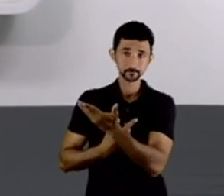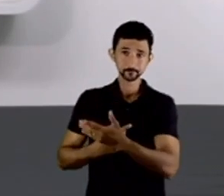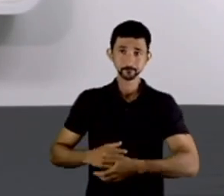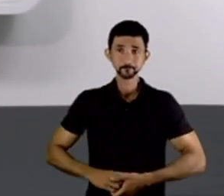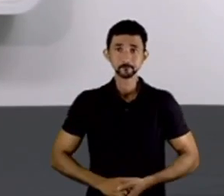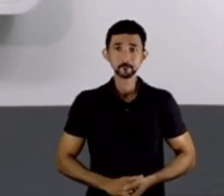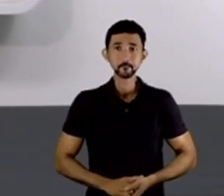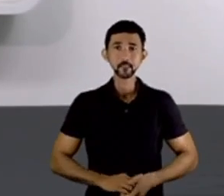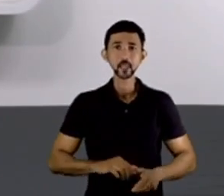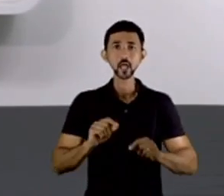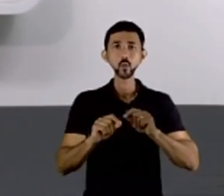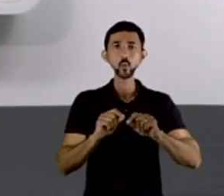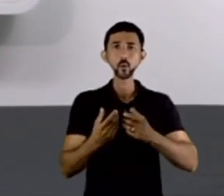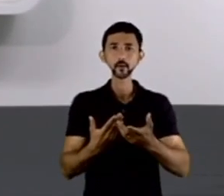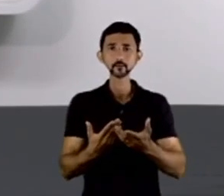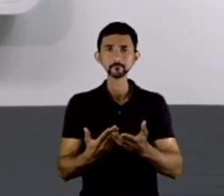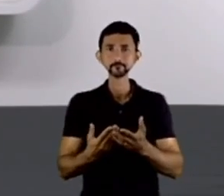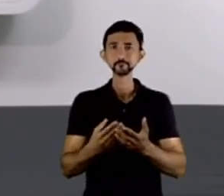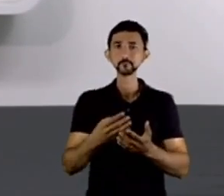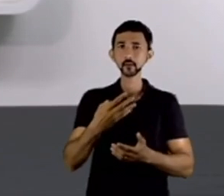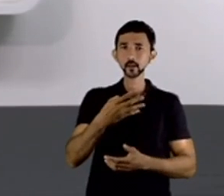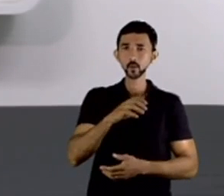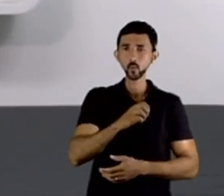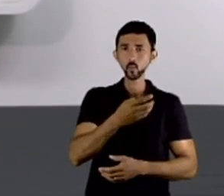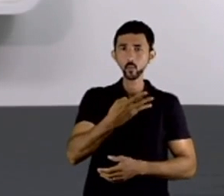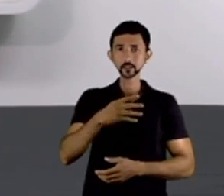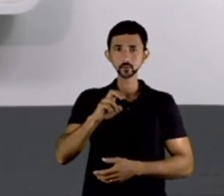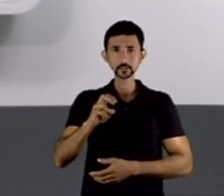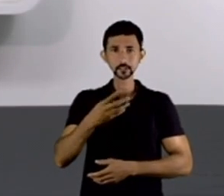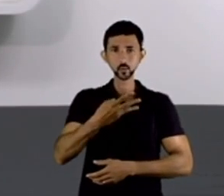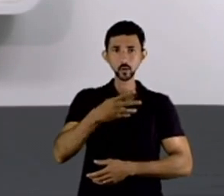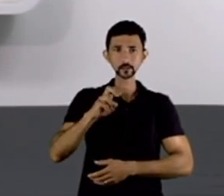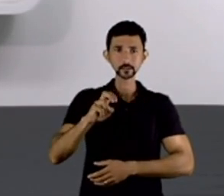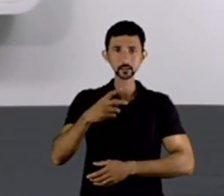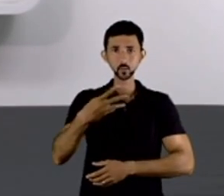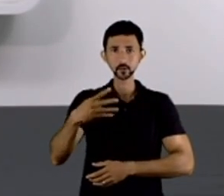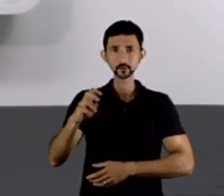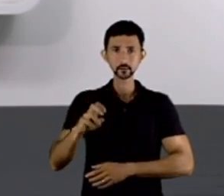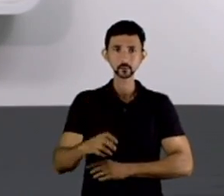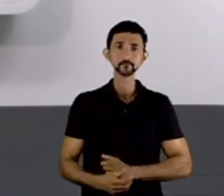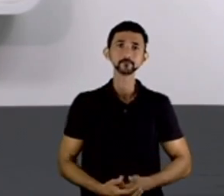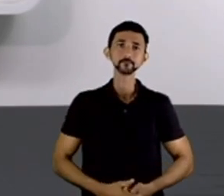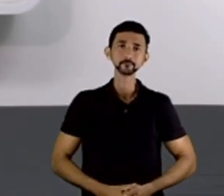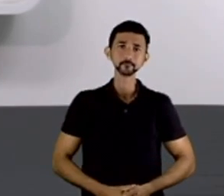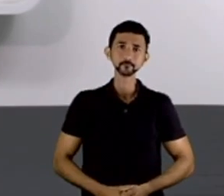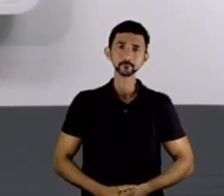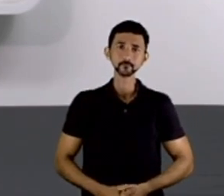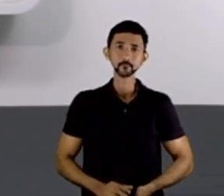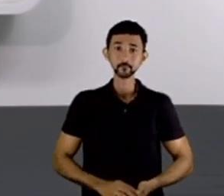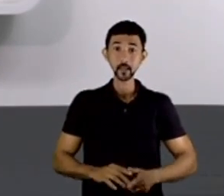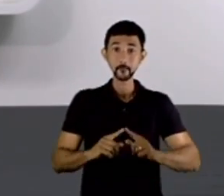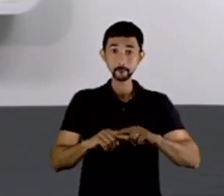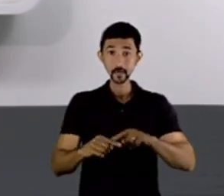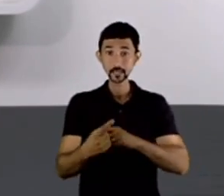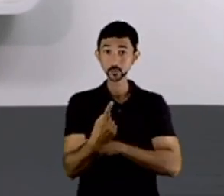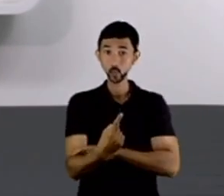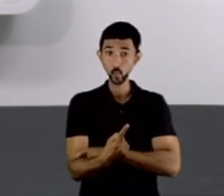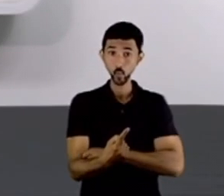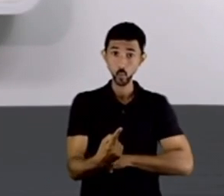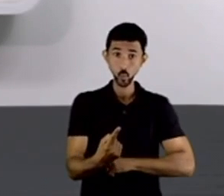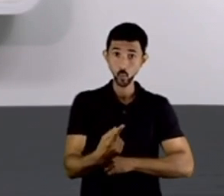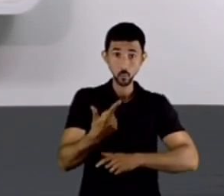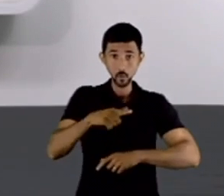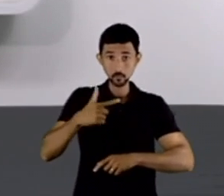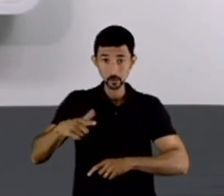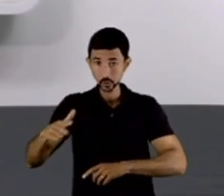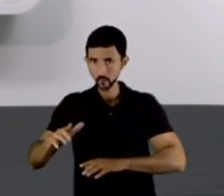tela, é 45, 45, 45, 45. Só que o 1, ele não se